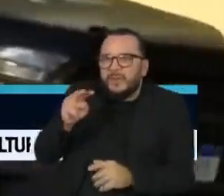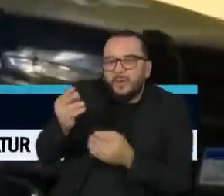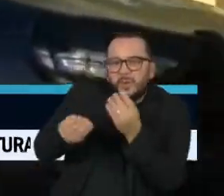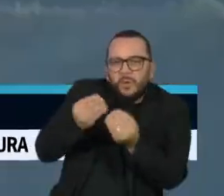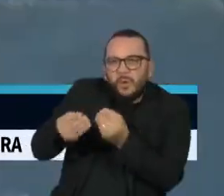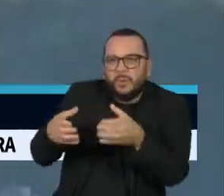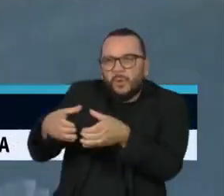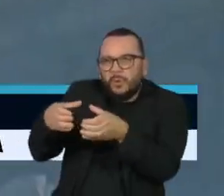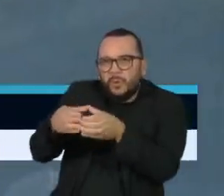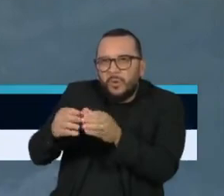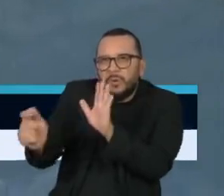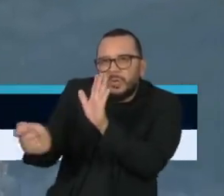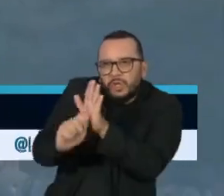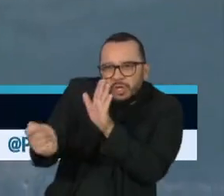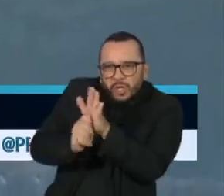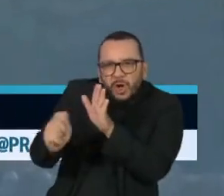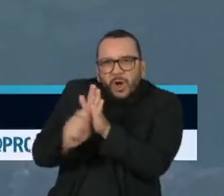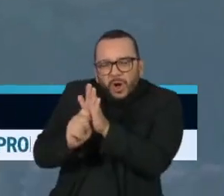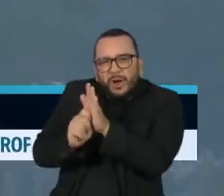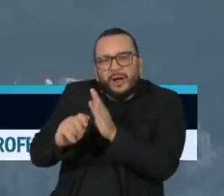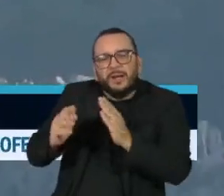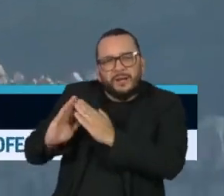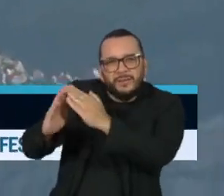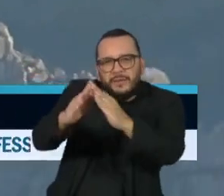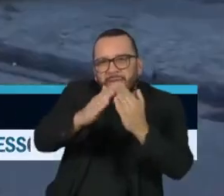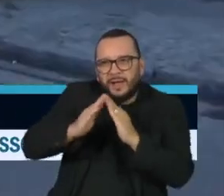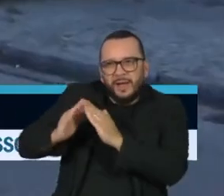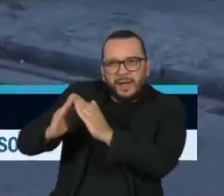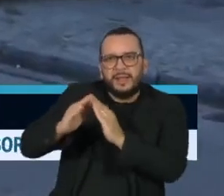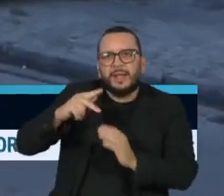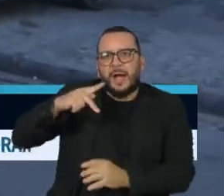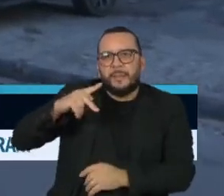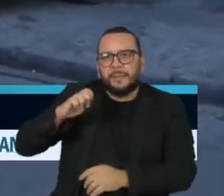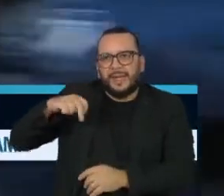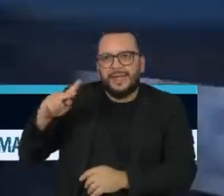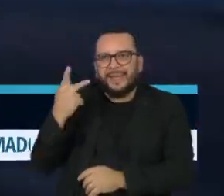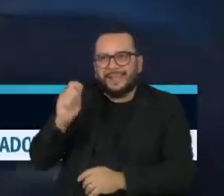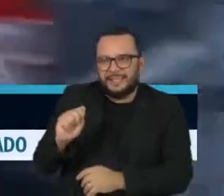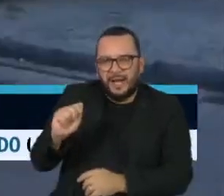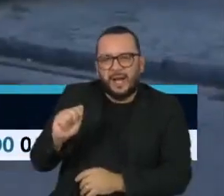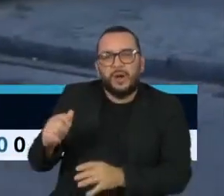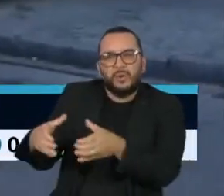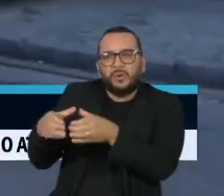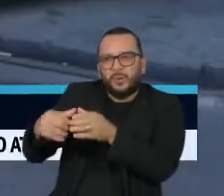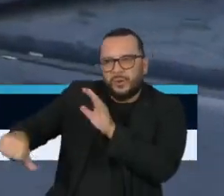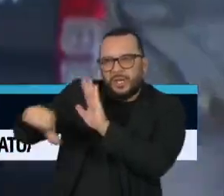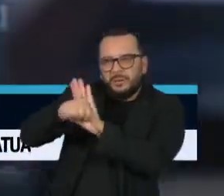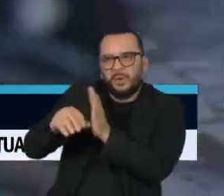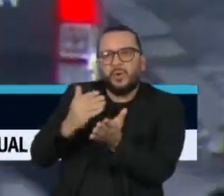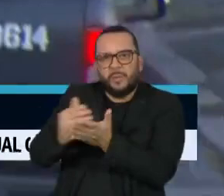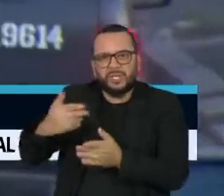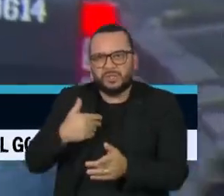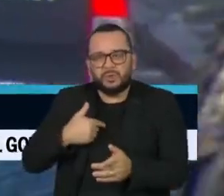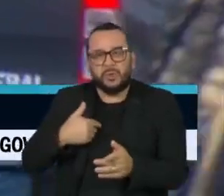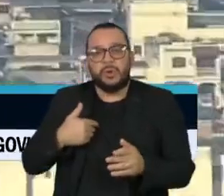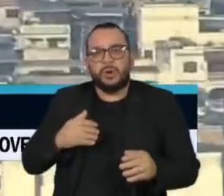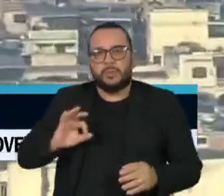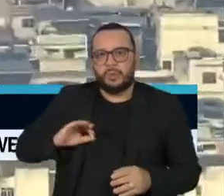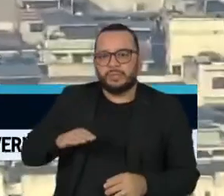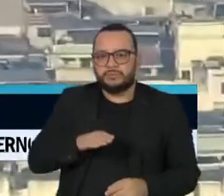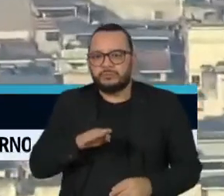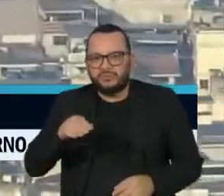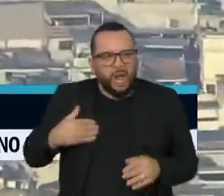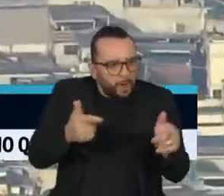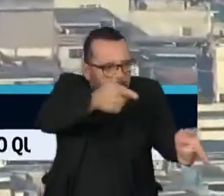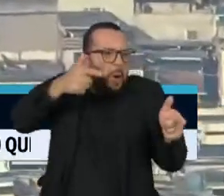Cruzeiro, que faz parte do complexo de favelas da Penha. Segundo a polícia, os criminosos começaram a atirar antes dos PMs